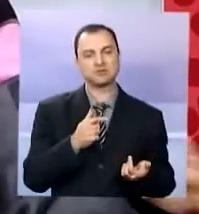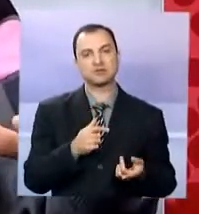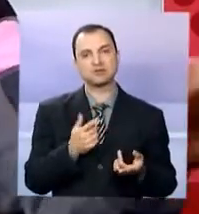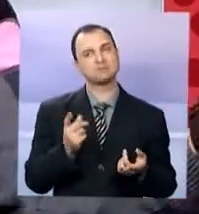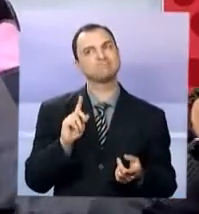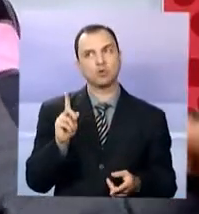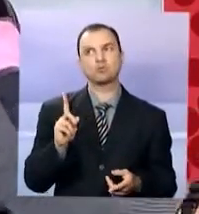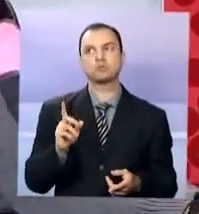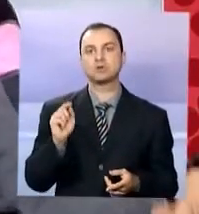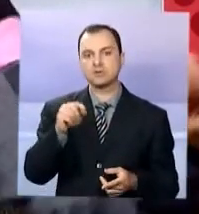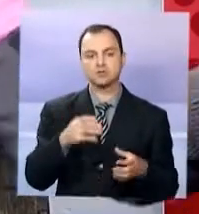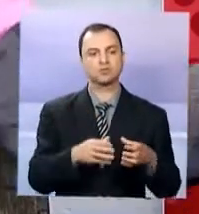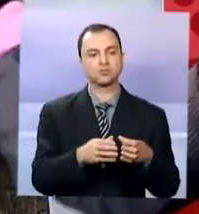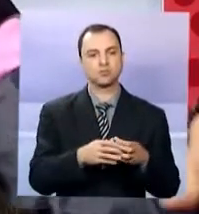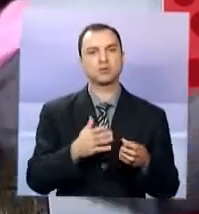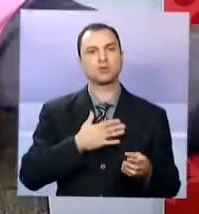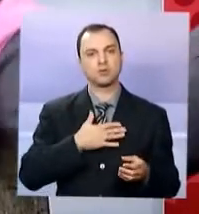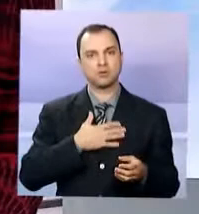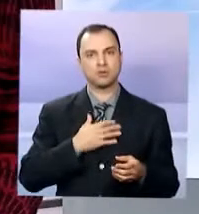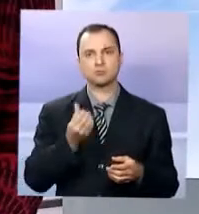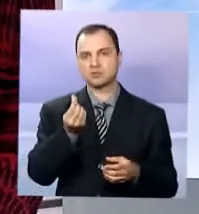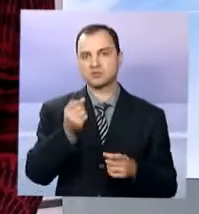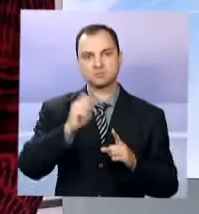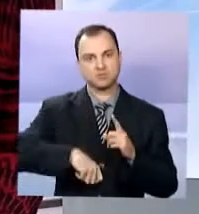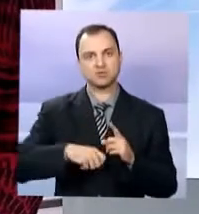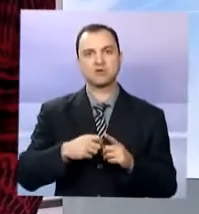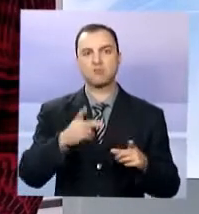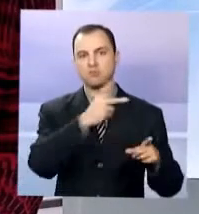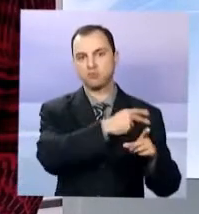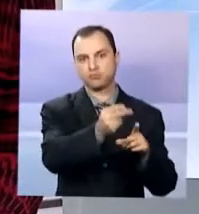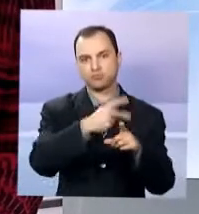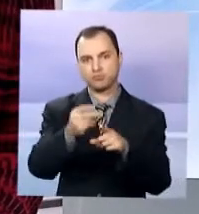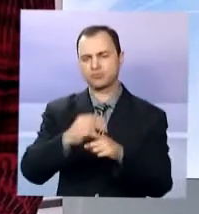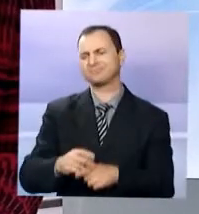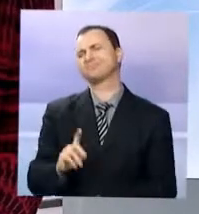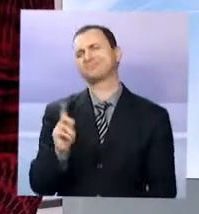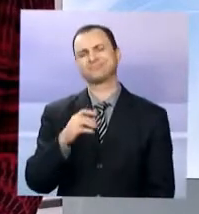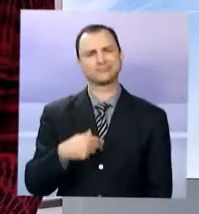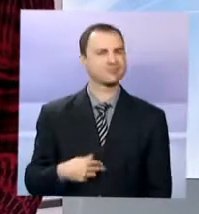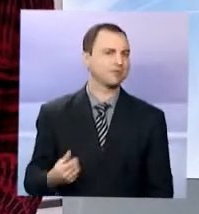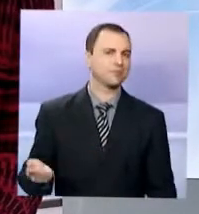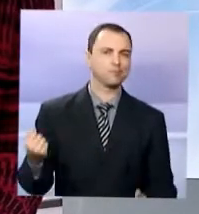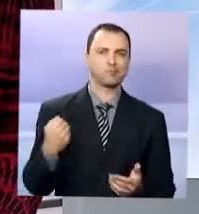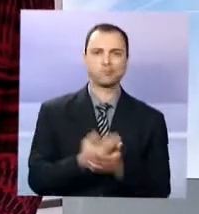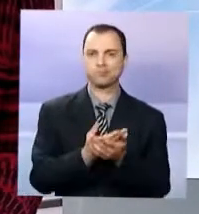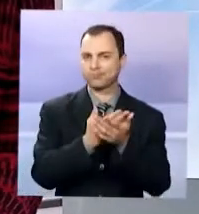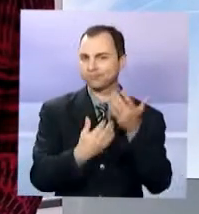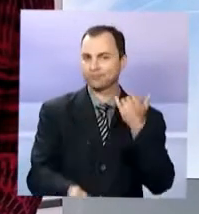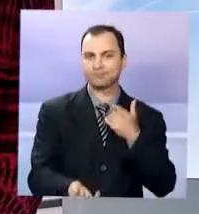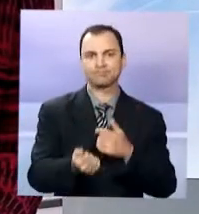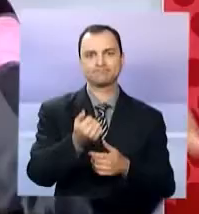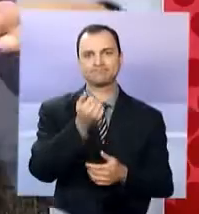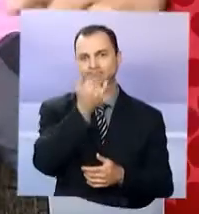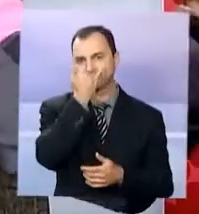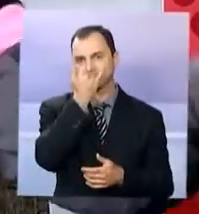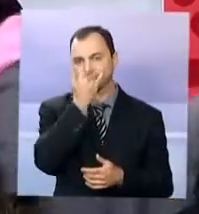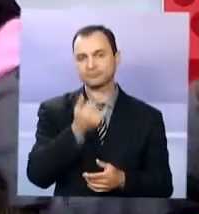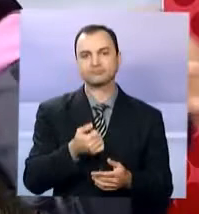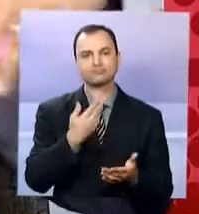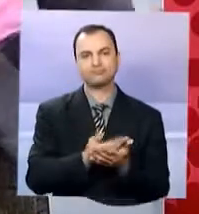ia foi não esse time comigo daqui a seis meses não tá ganhando isso imagina então não monte de